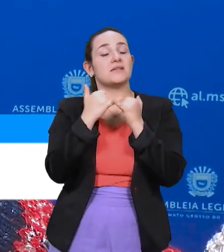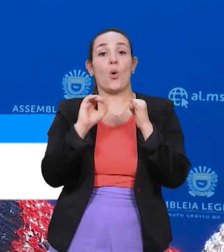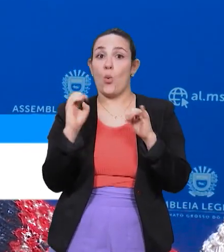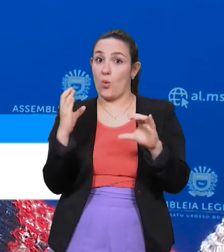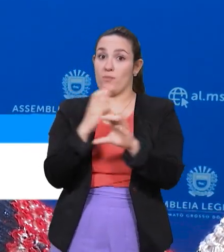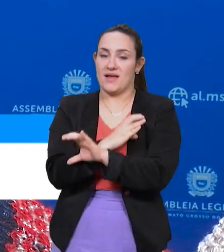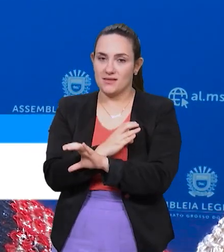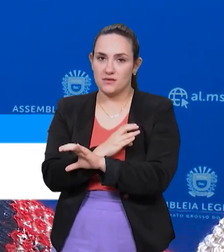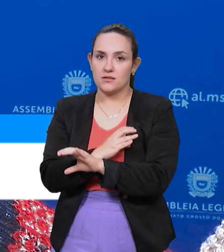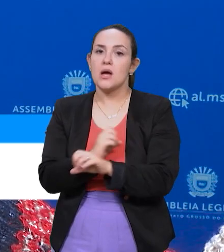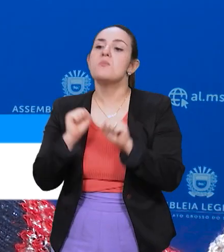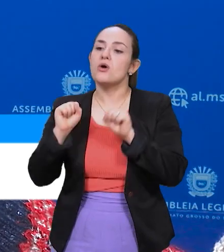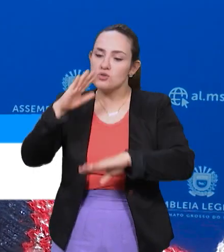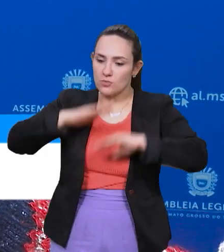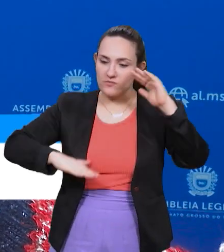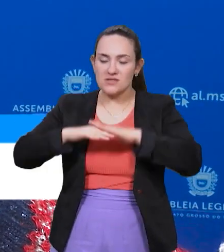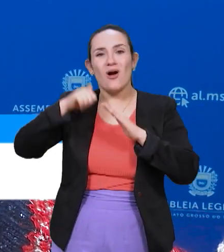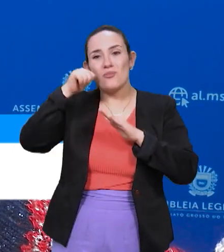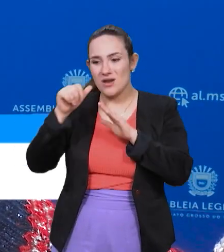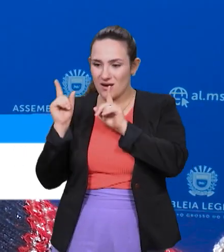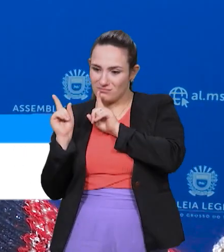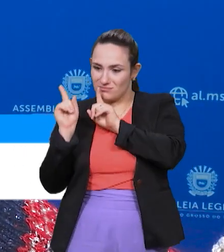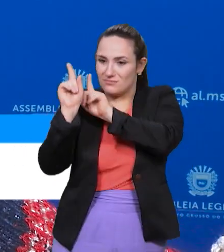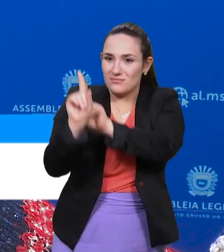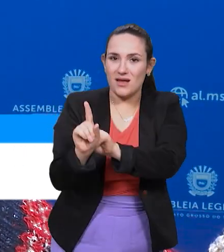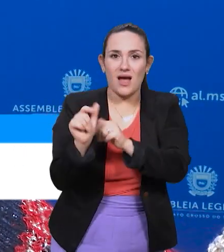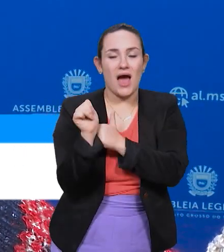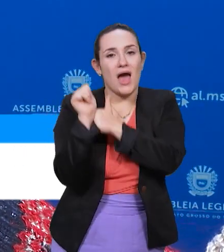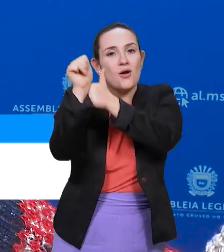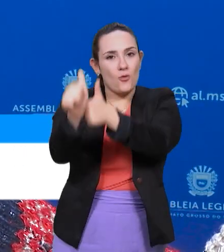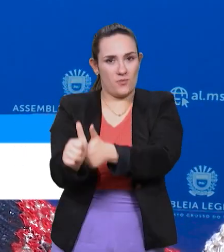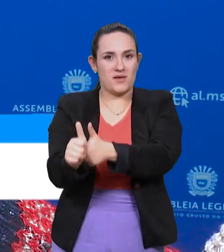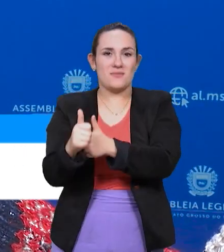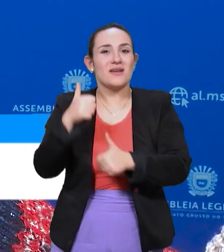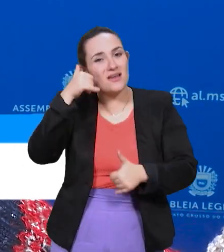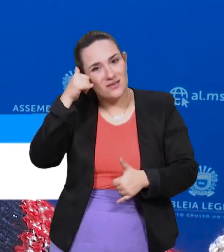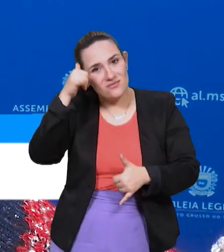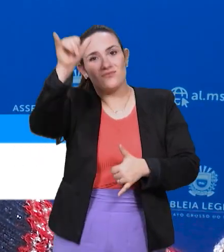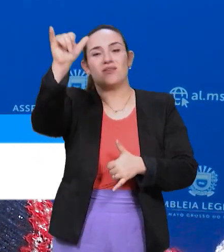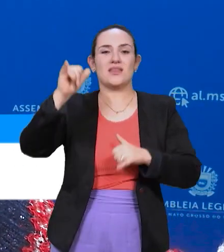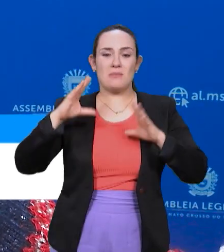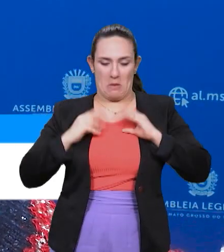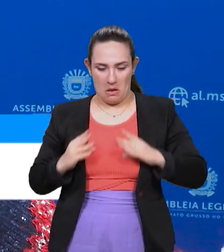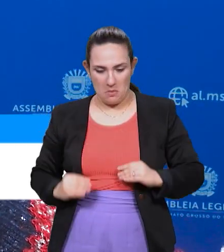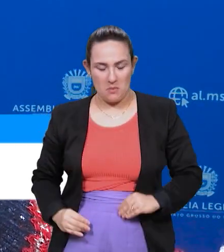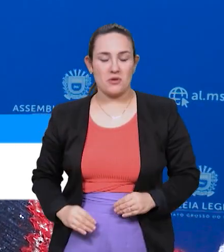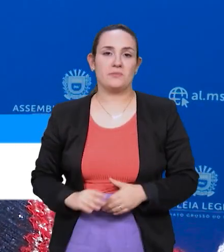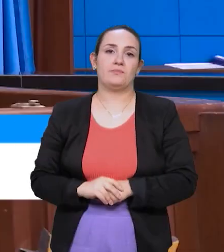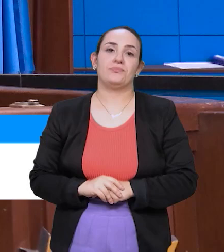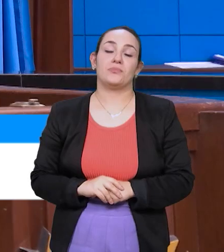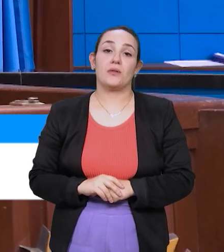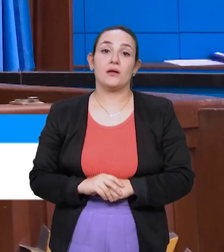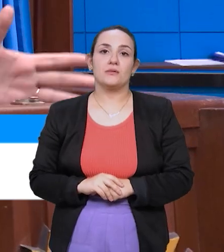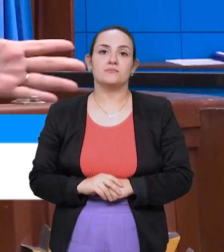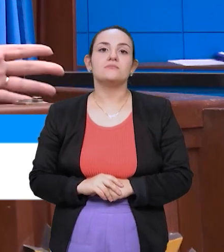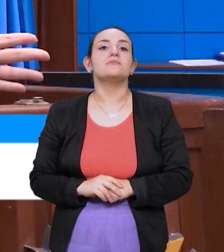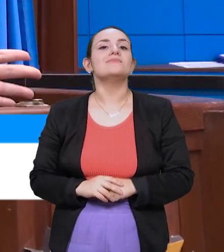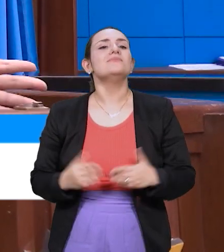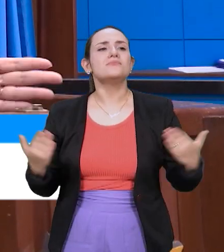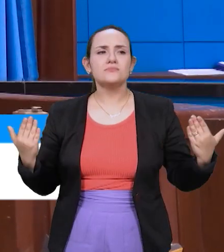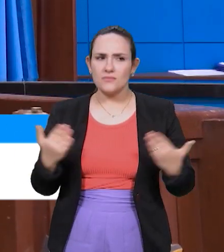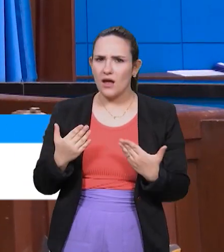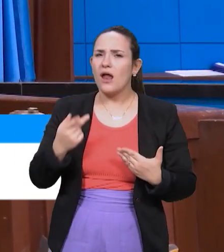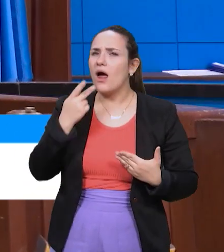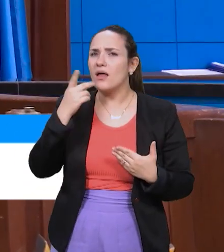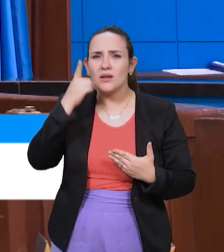né, total ou parcial, que elas tenham uma profissional do sexo feminino para poder tratá-las e evitar abusos. A parlamentar